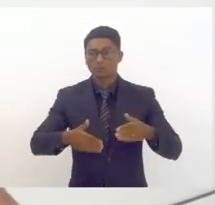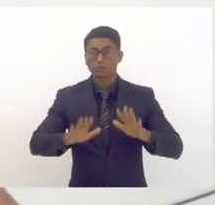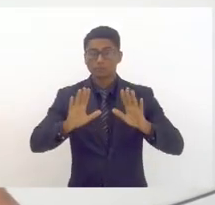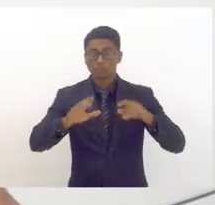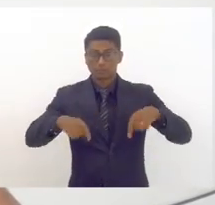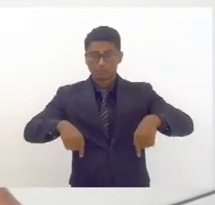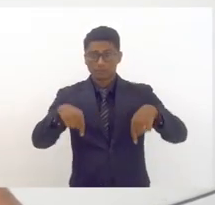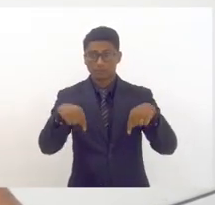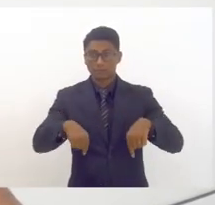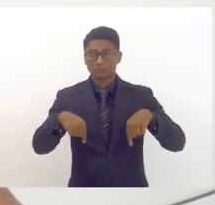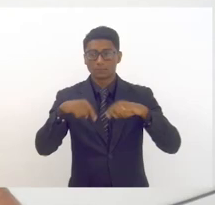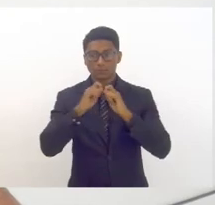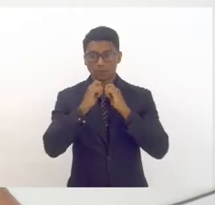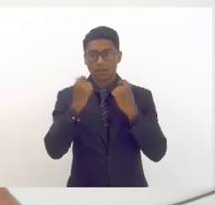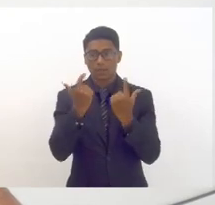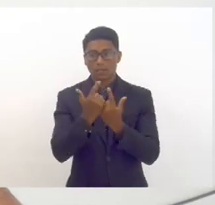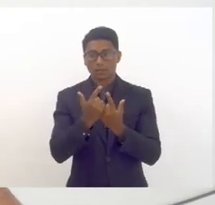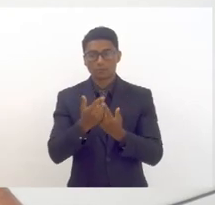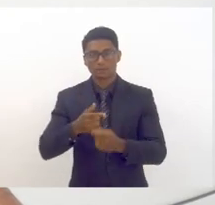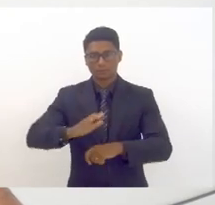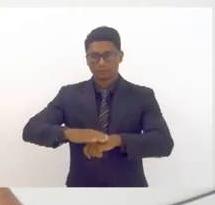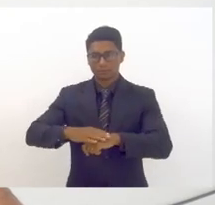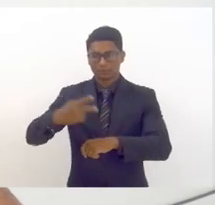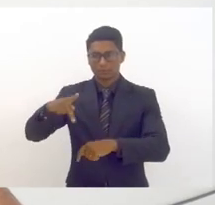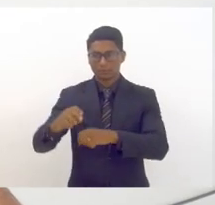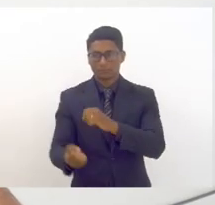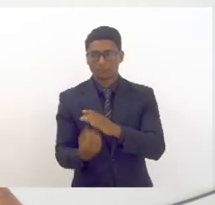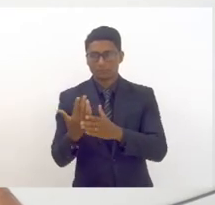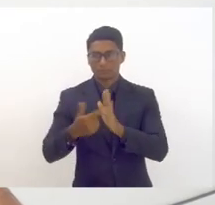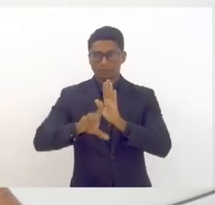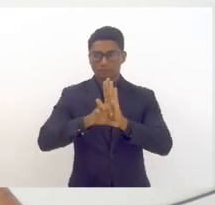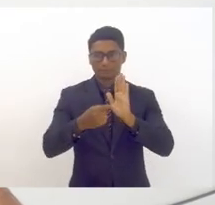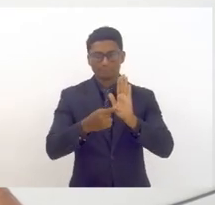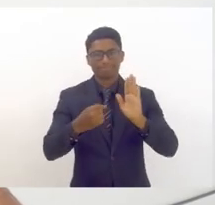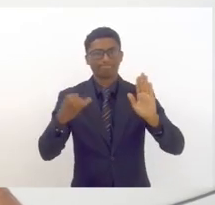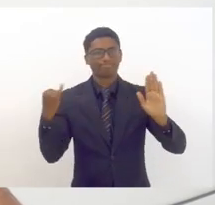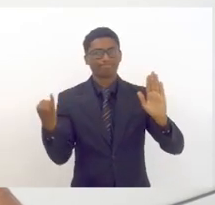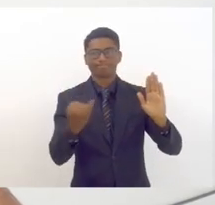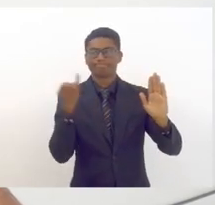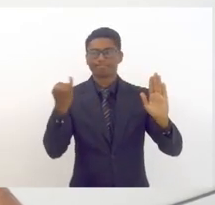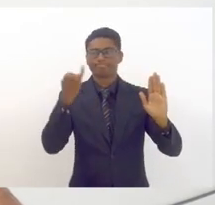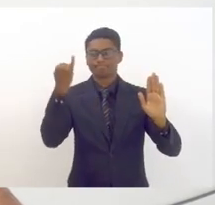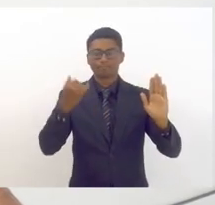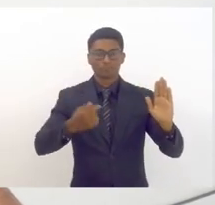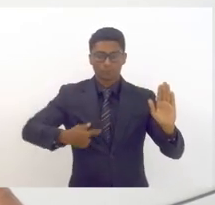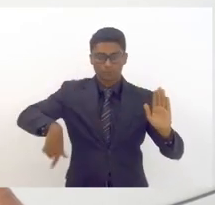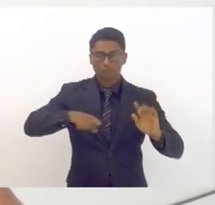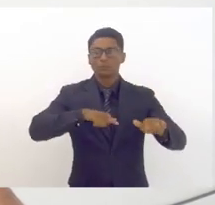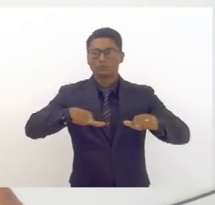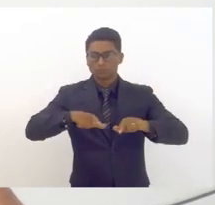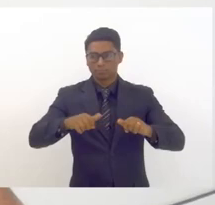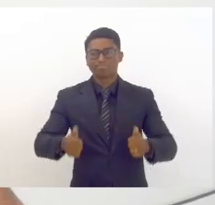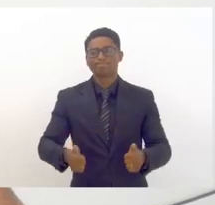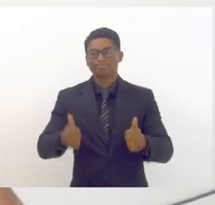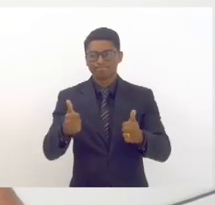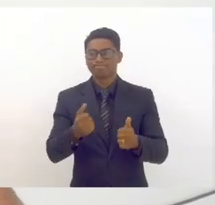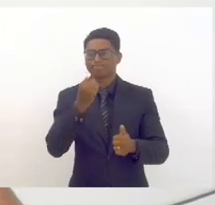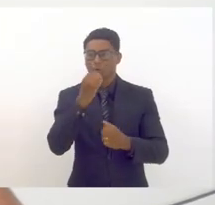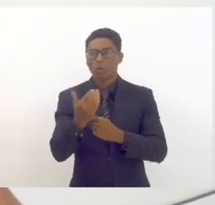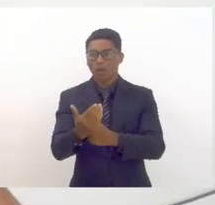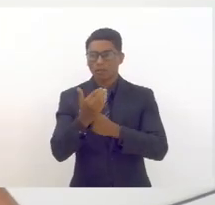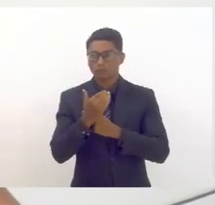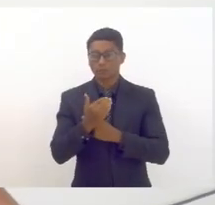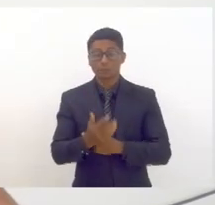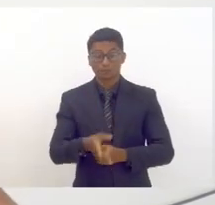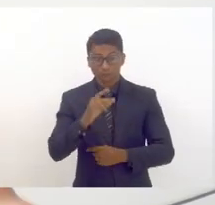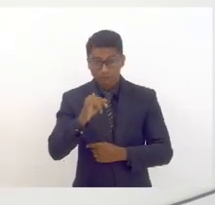Leis, por autoria da senhora, é um passo muito importante na melhoria dos nossos trabalhos. E tenho certeza que, tão logo seja